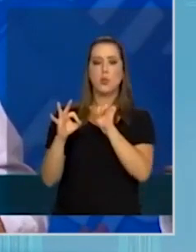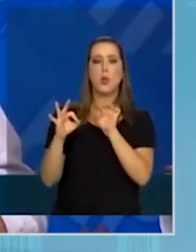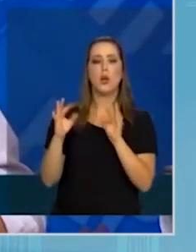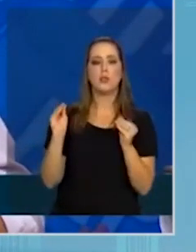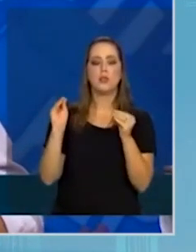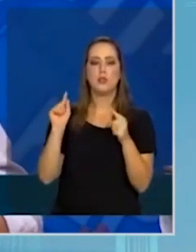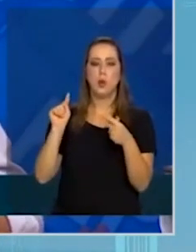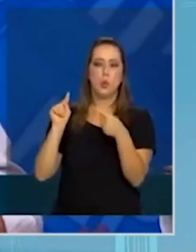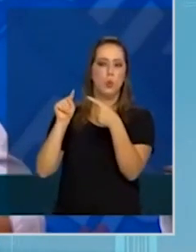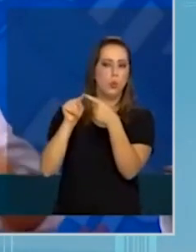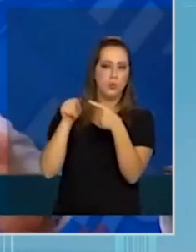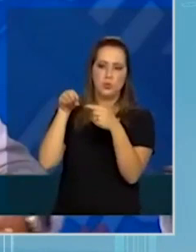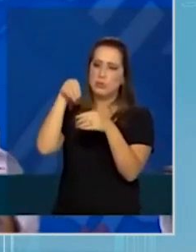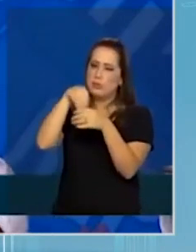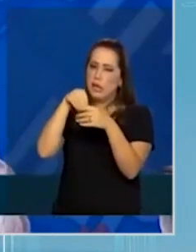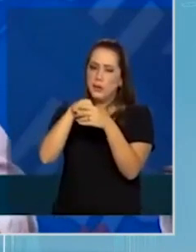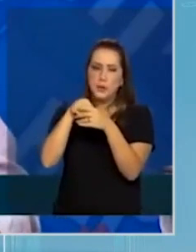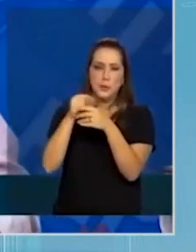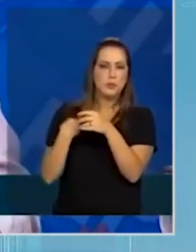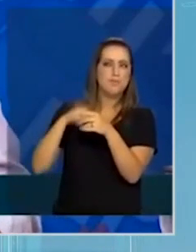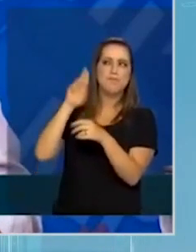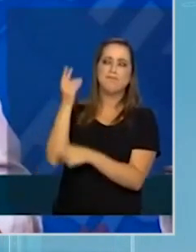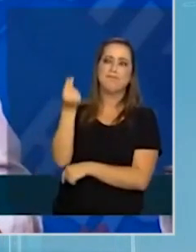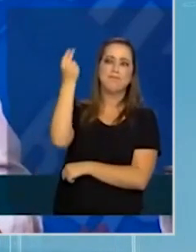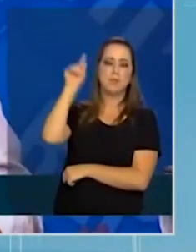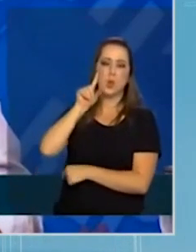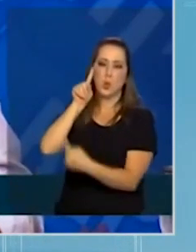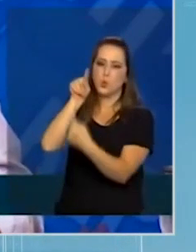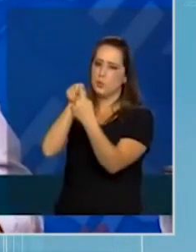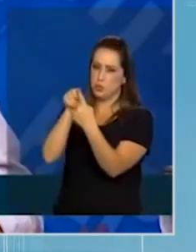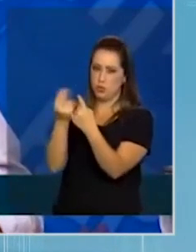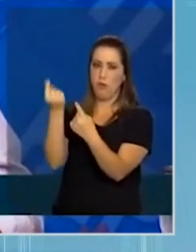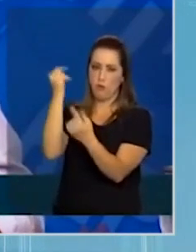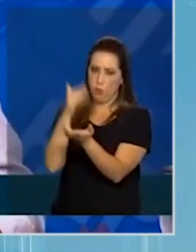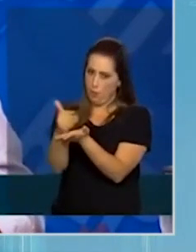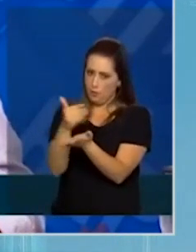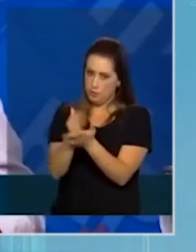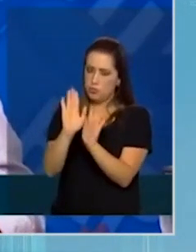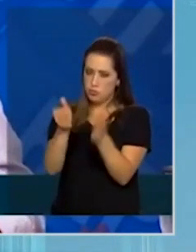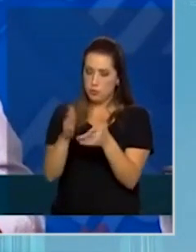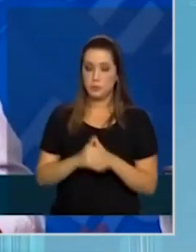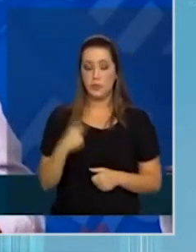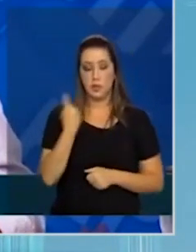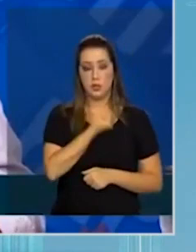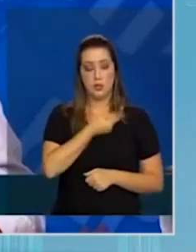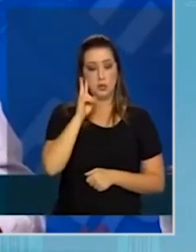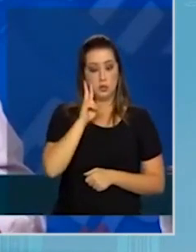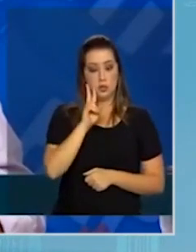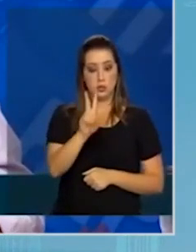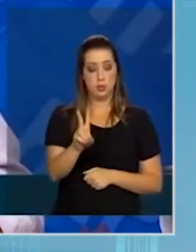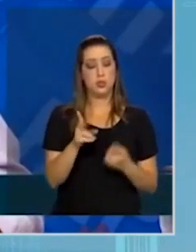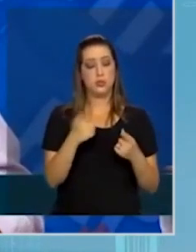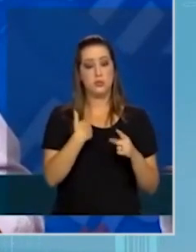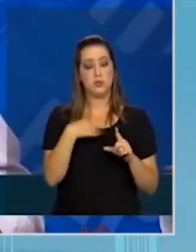os advogados apresentaram esse recurso dessa desse retorno de Ibanez Rocha utilizando um relatório